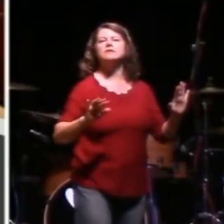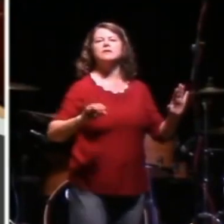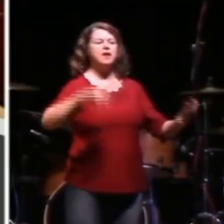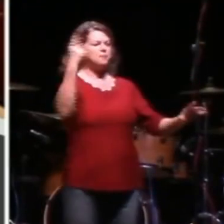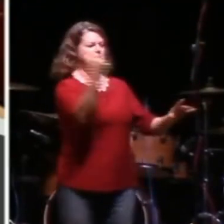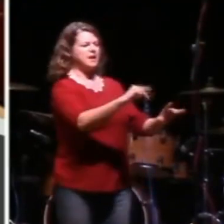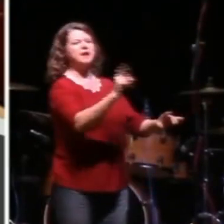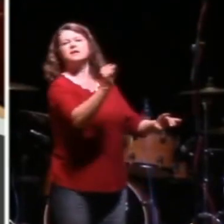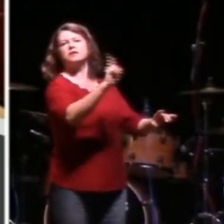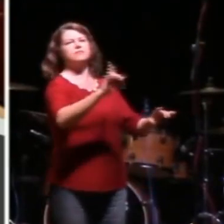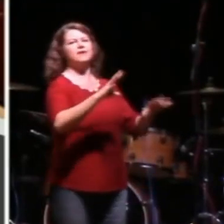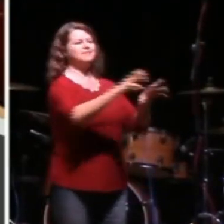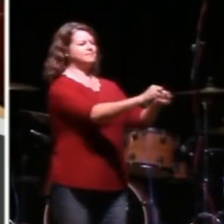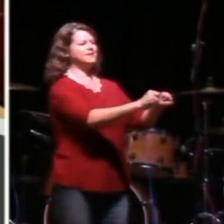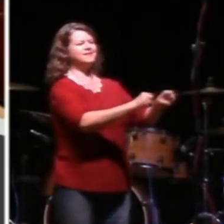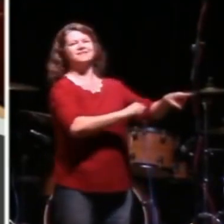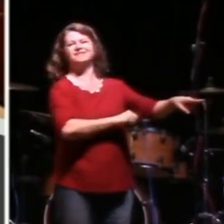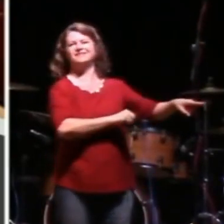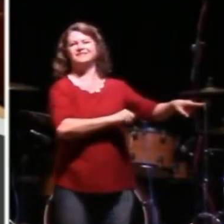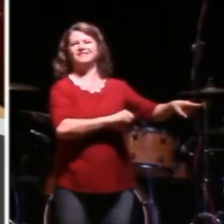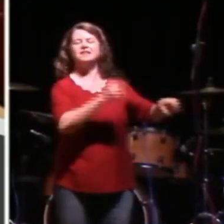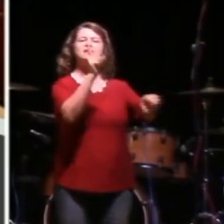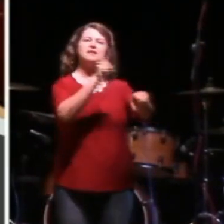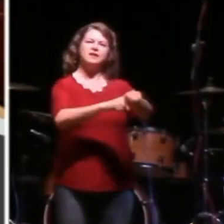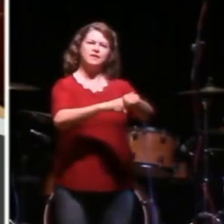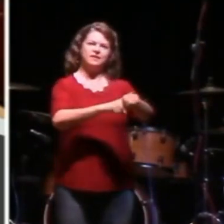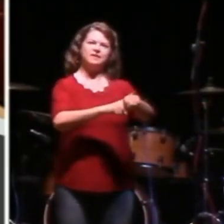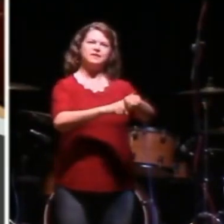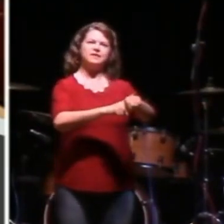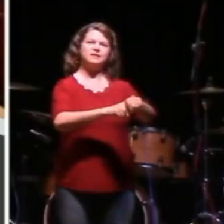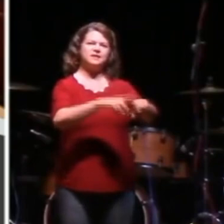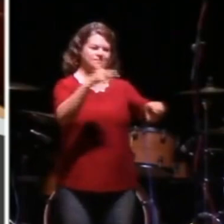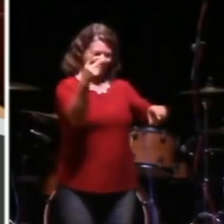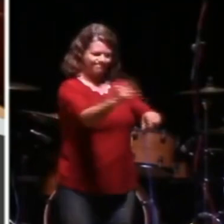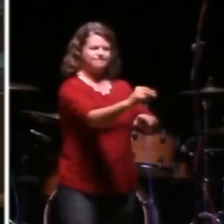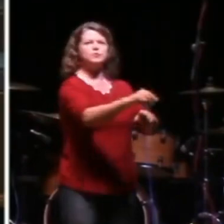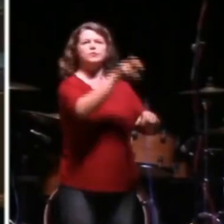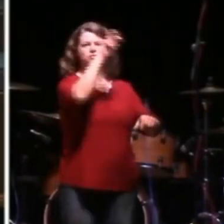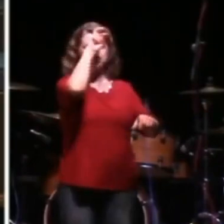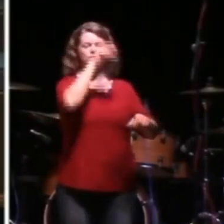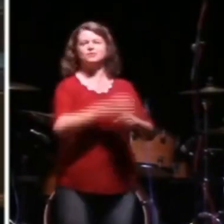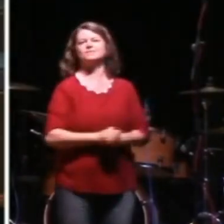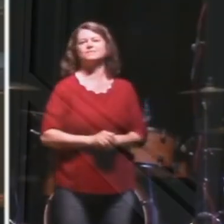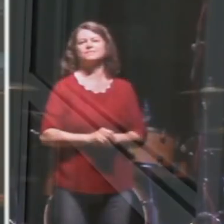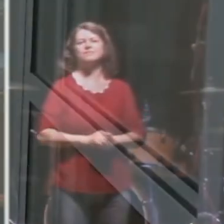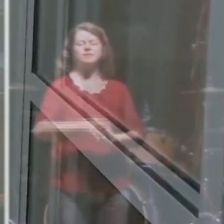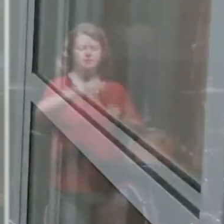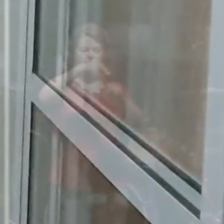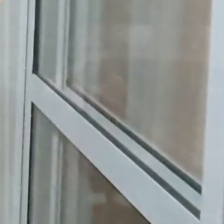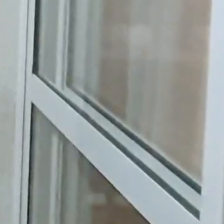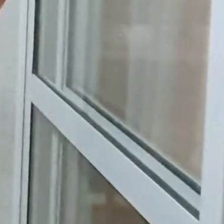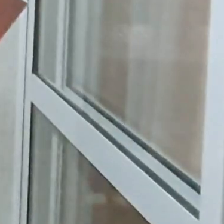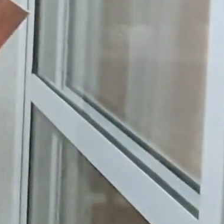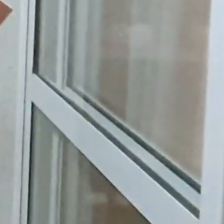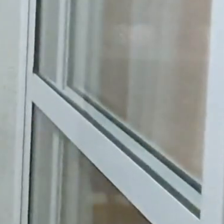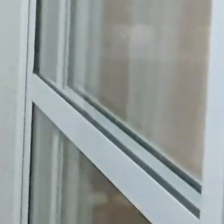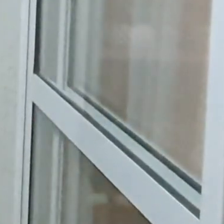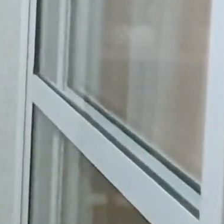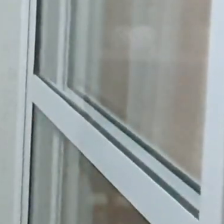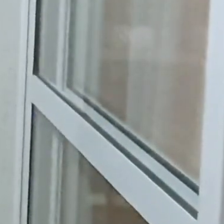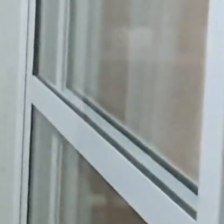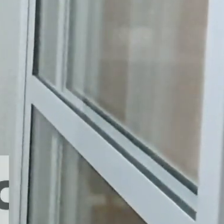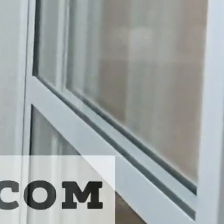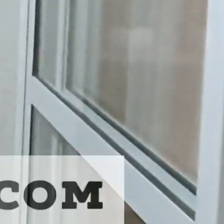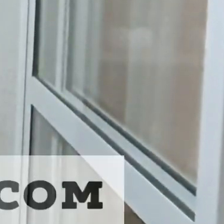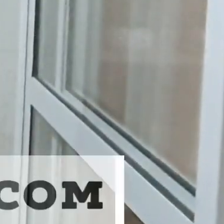não os atingirá quando eu ferir o jeito só tem uma coisa que vai te libertar que deu sangue da cruz além dos